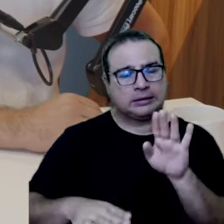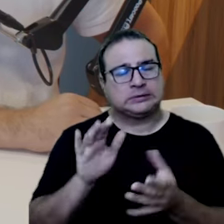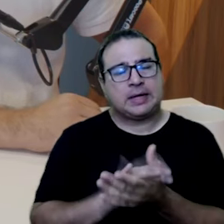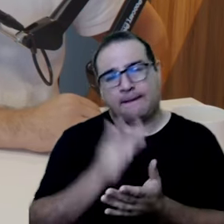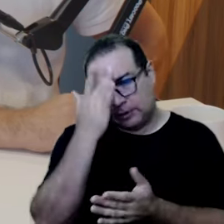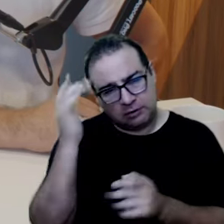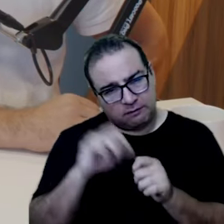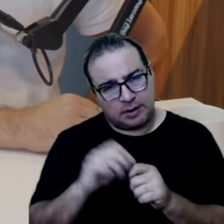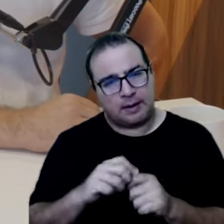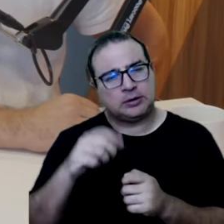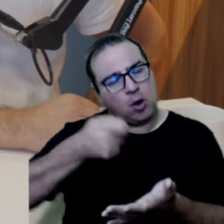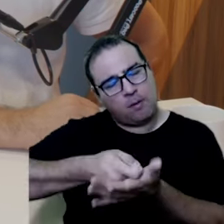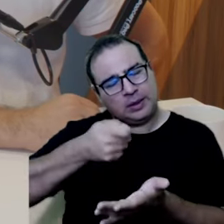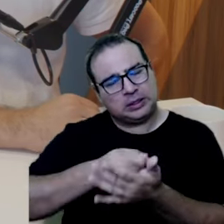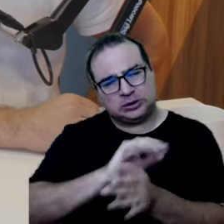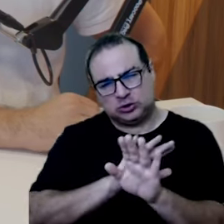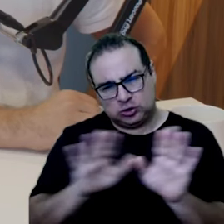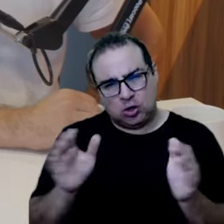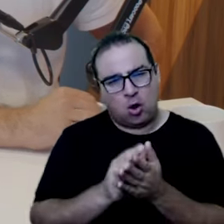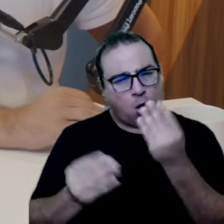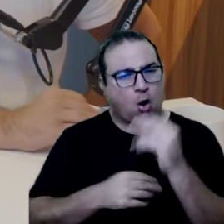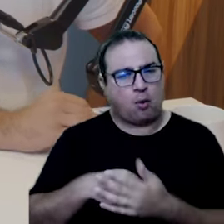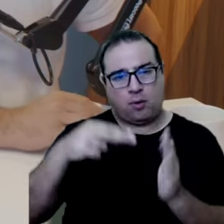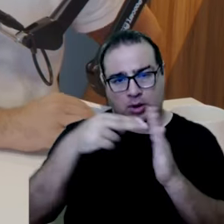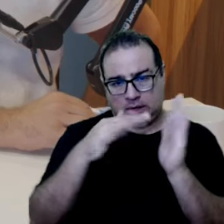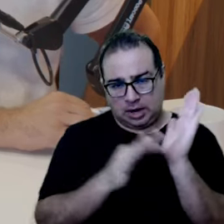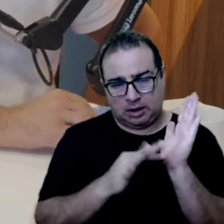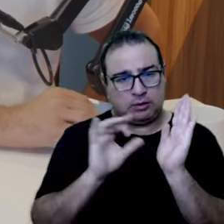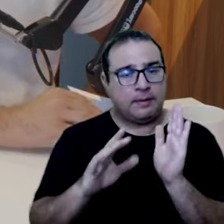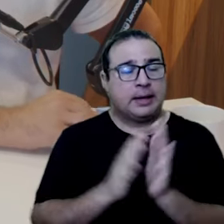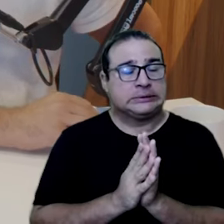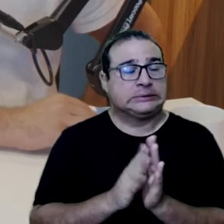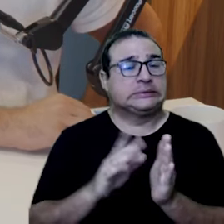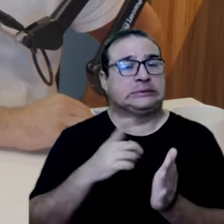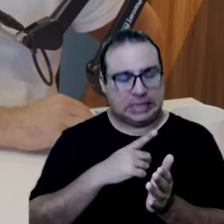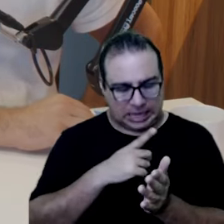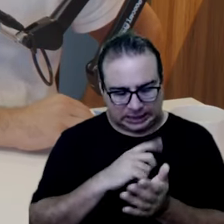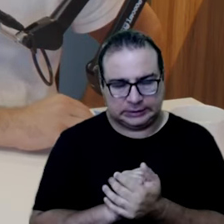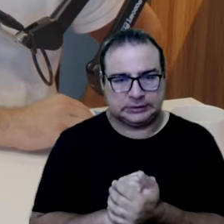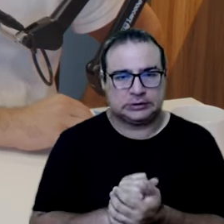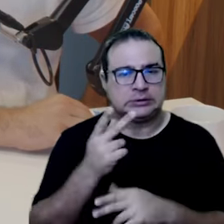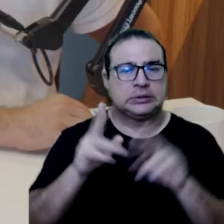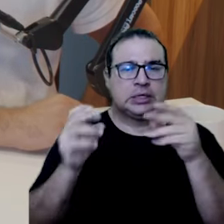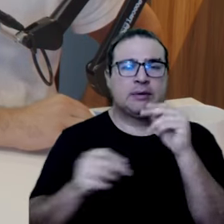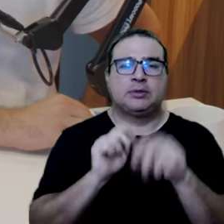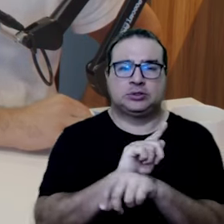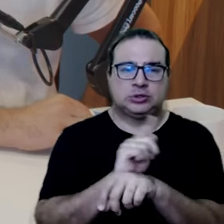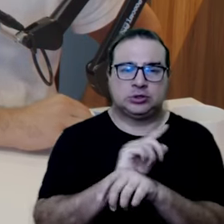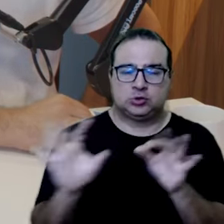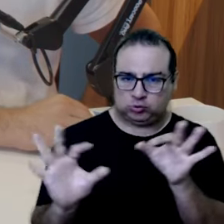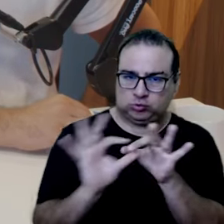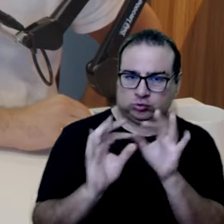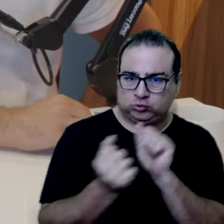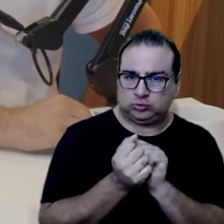vezes a pessoa faz por mera obrigação as questões de nota fiscal só que tem eh questões de gestão